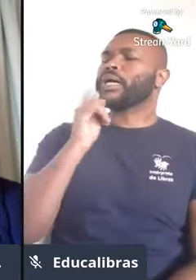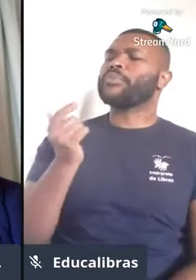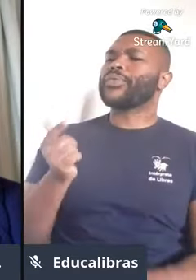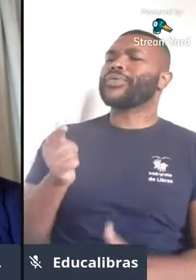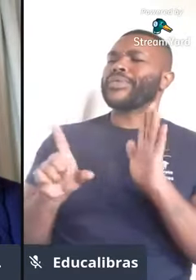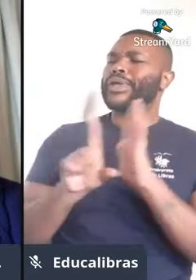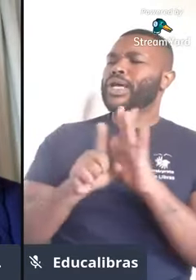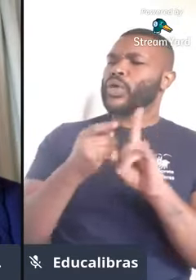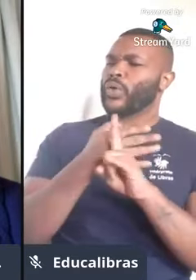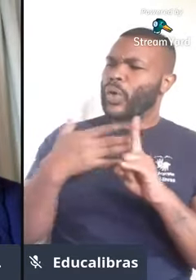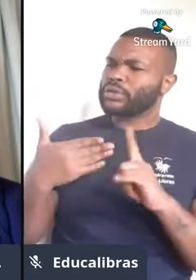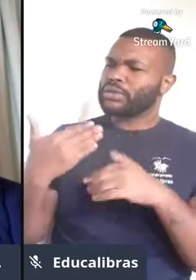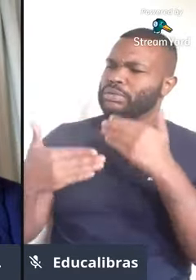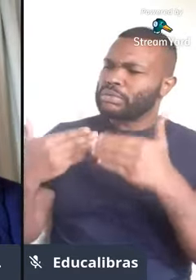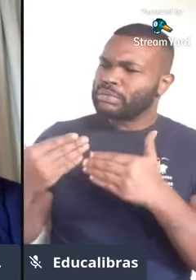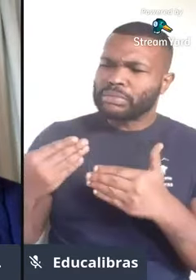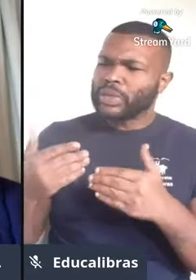essas questões?